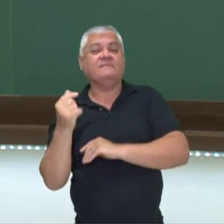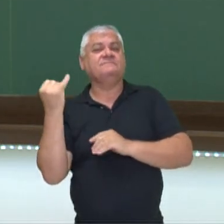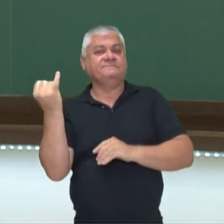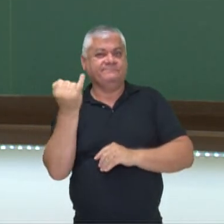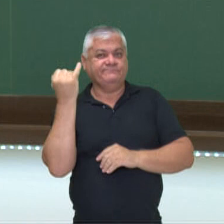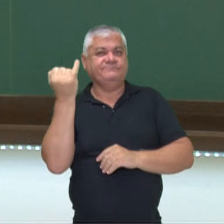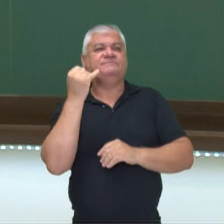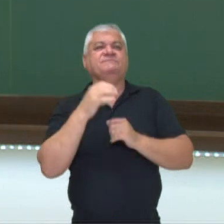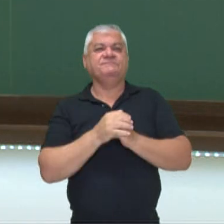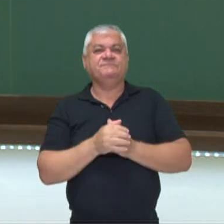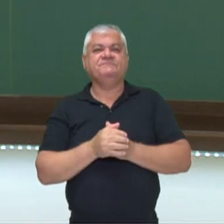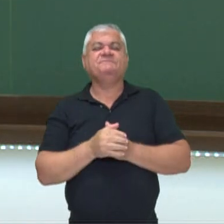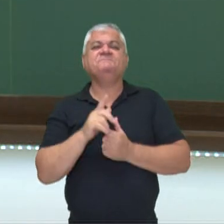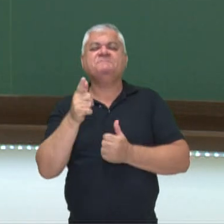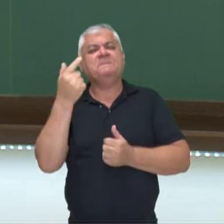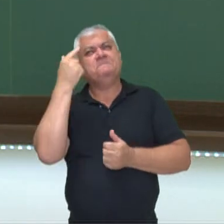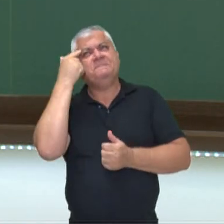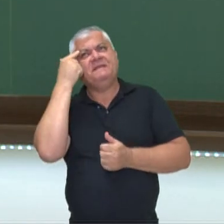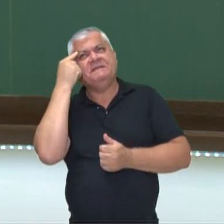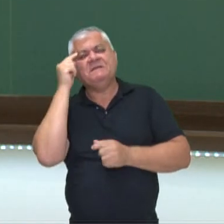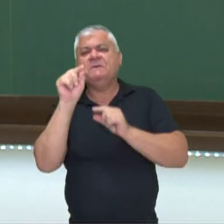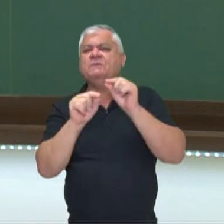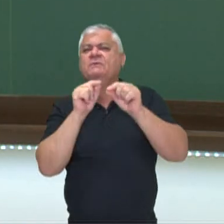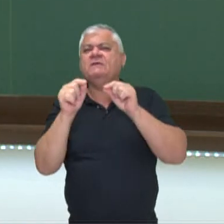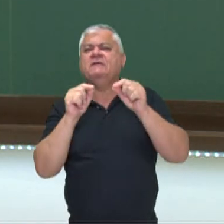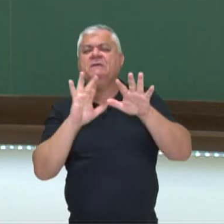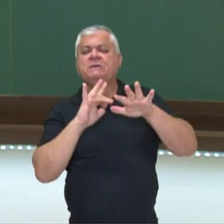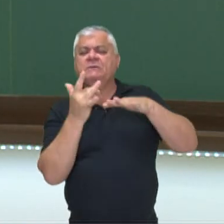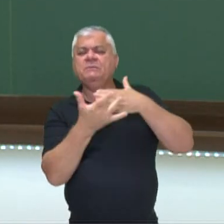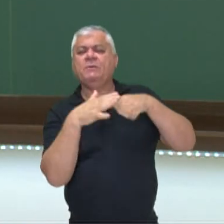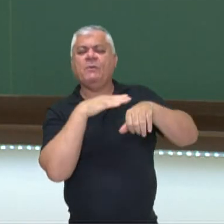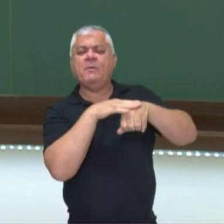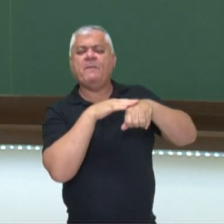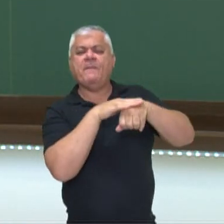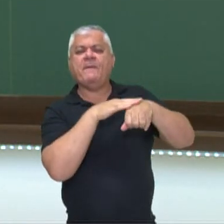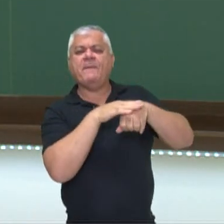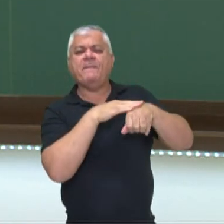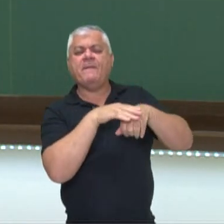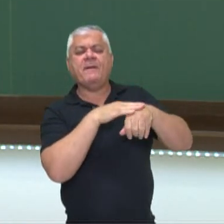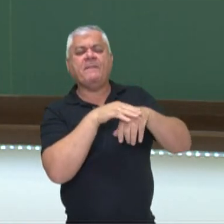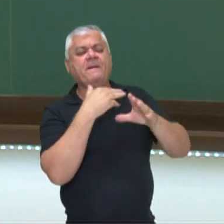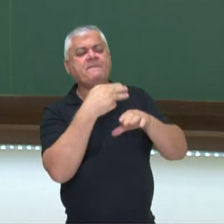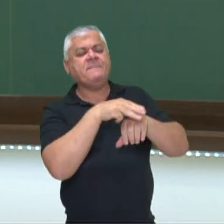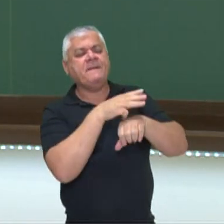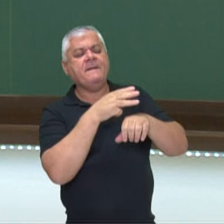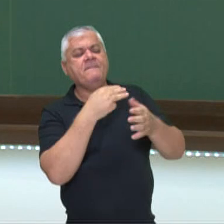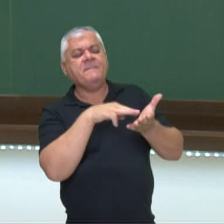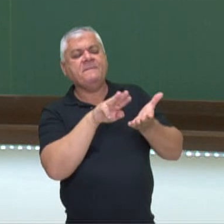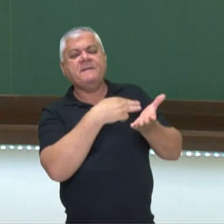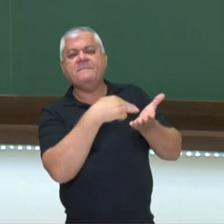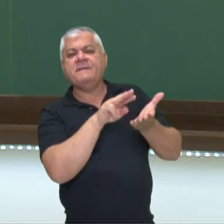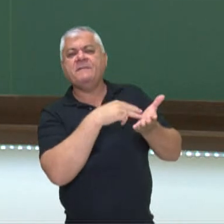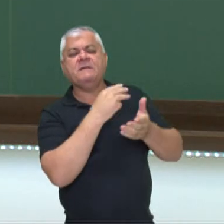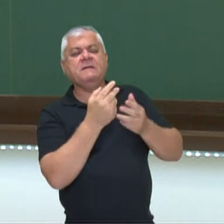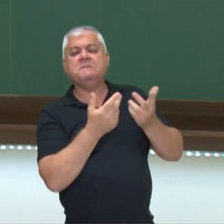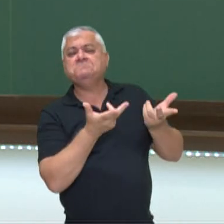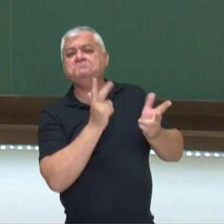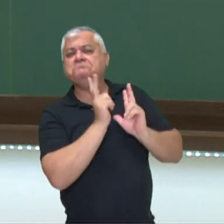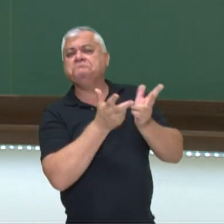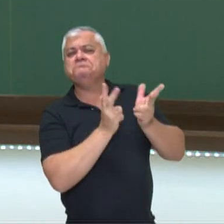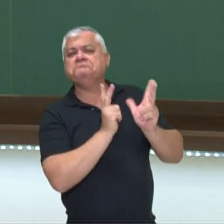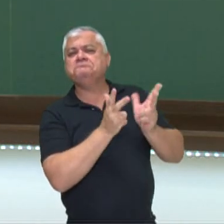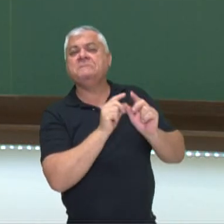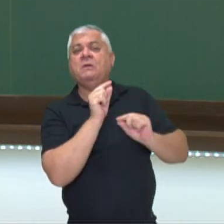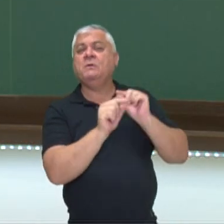aí para pensar um pouquinho do que a gente fala nas redes sociais ou de quem a gente fala relacionado com